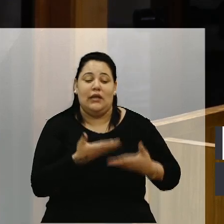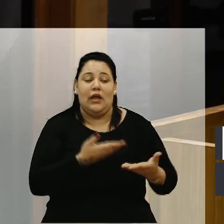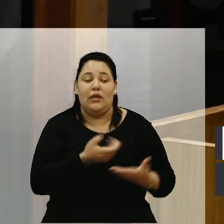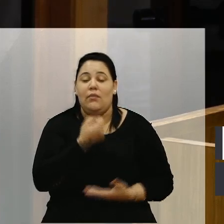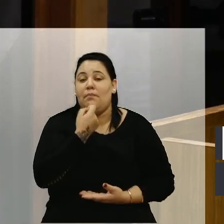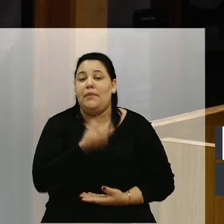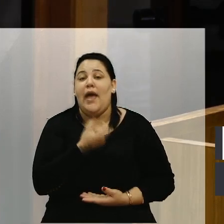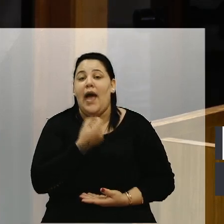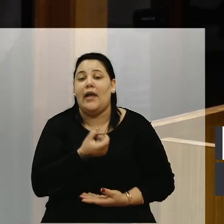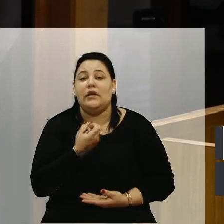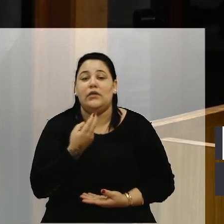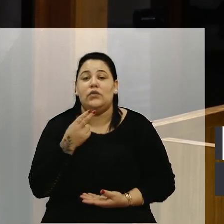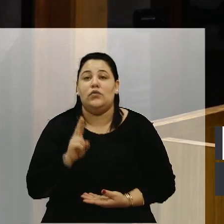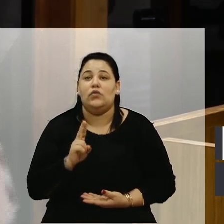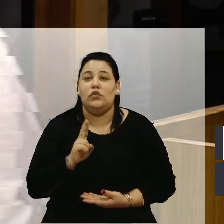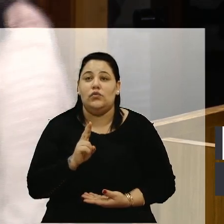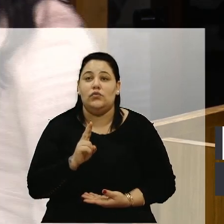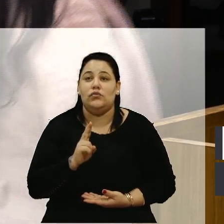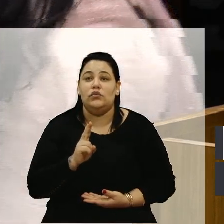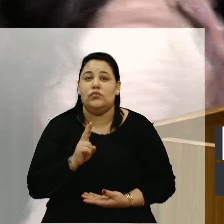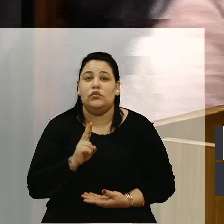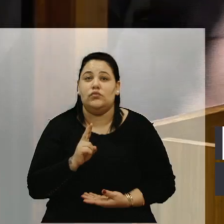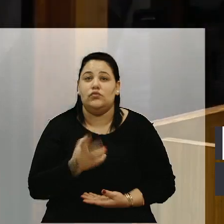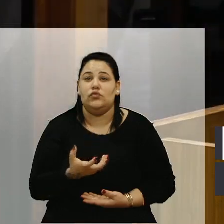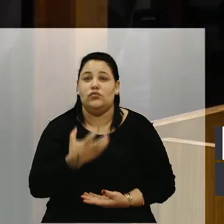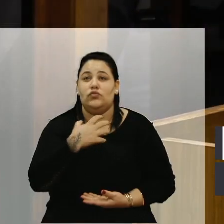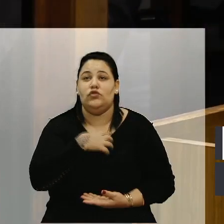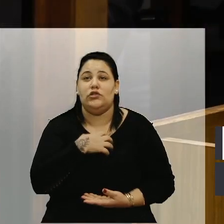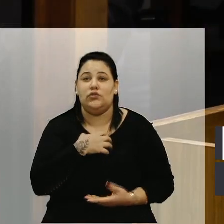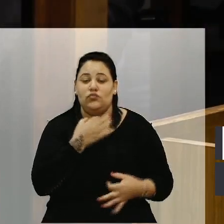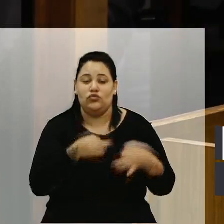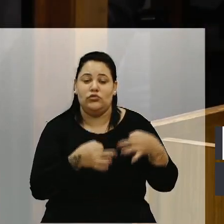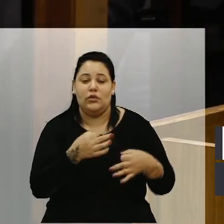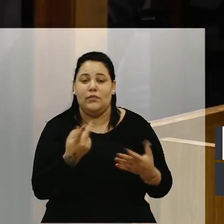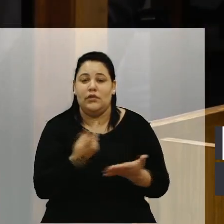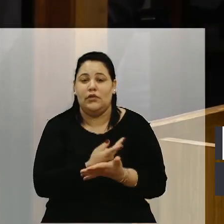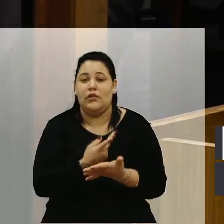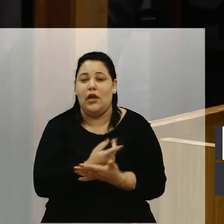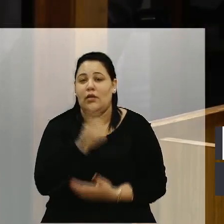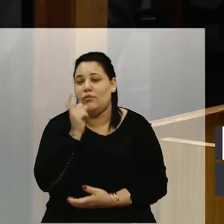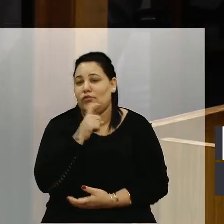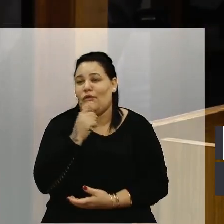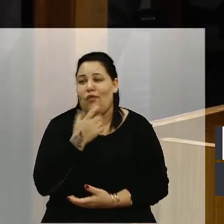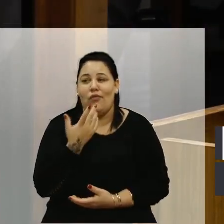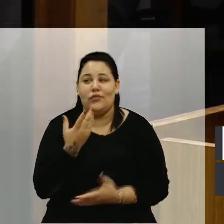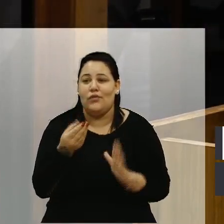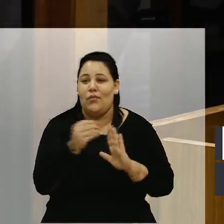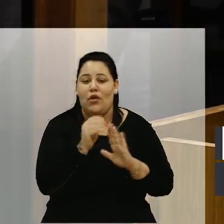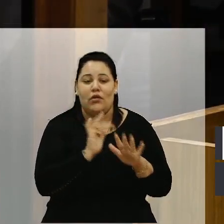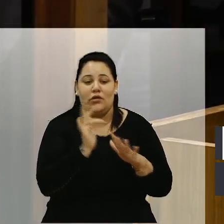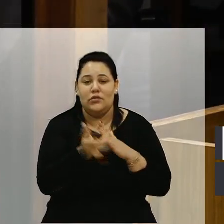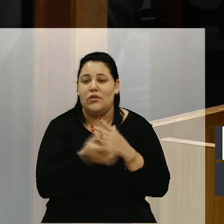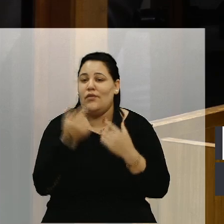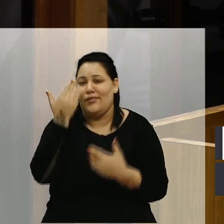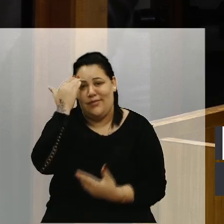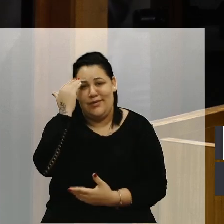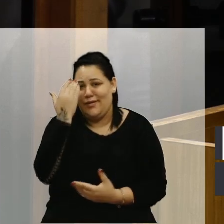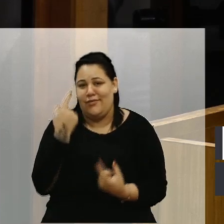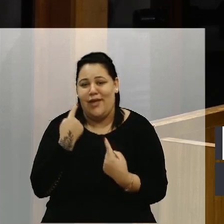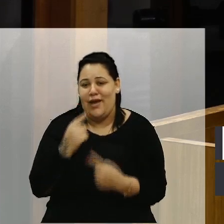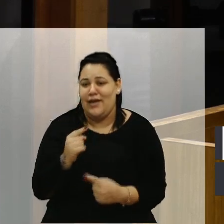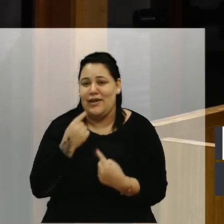como algo jocoso aí que colocam nas redes sociais. Então não entendo as críticas que vieram,